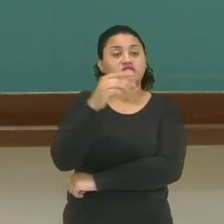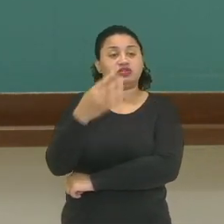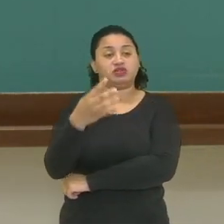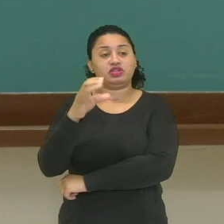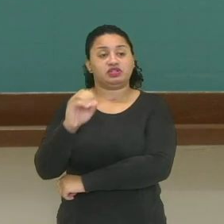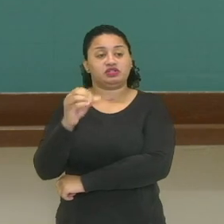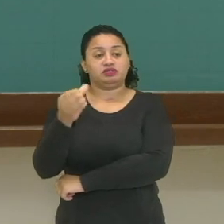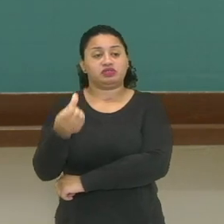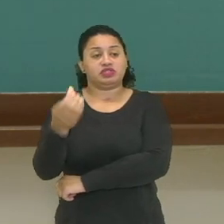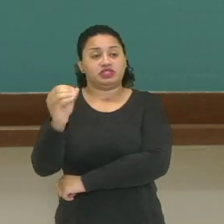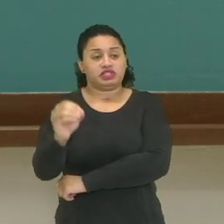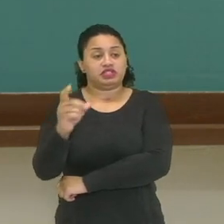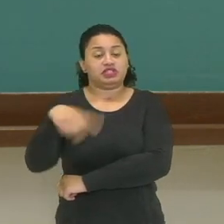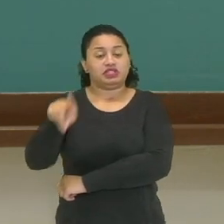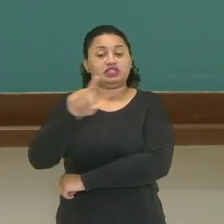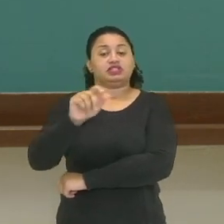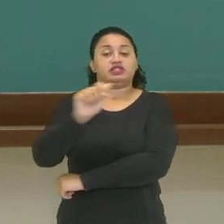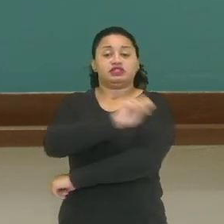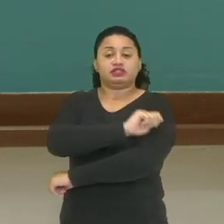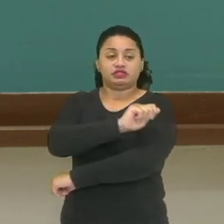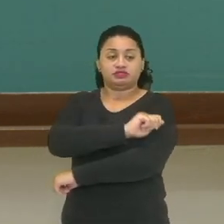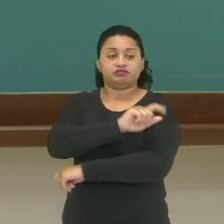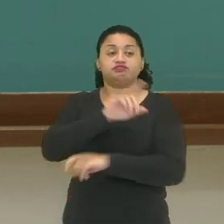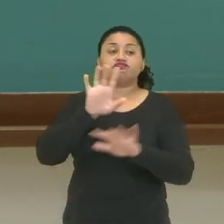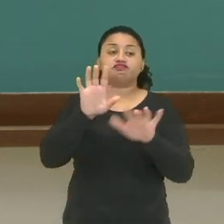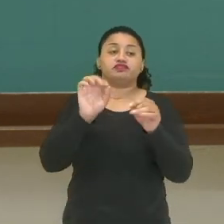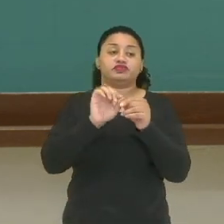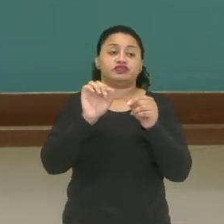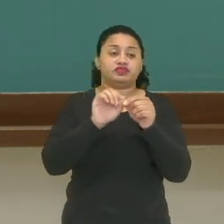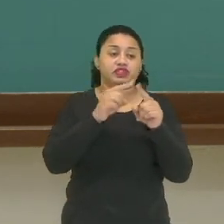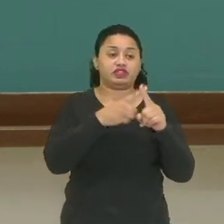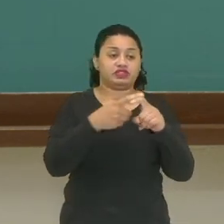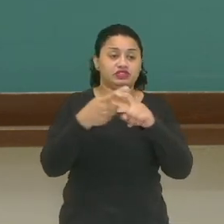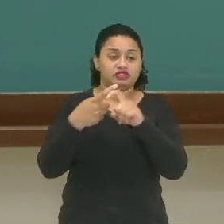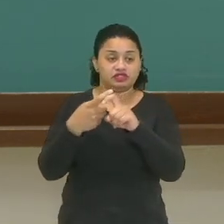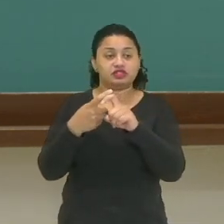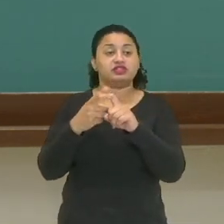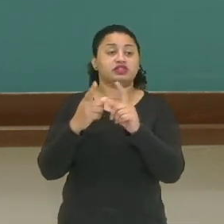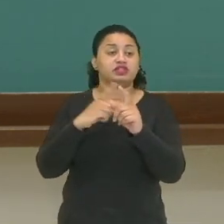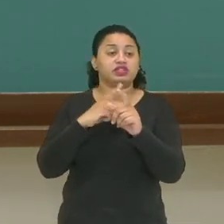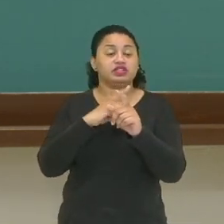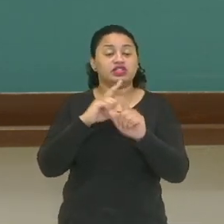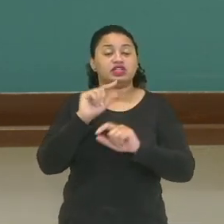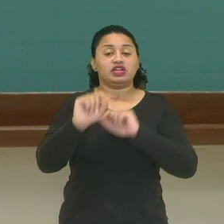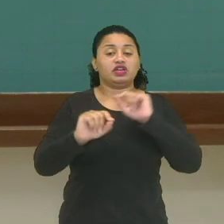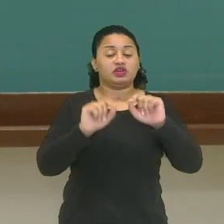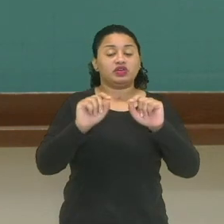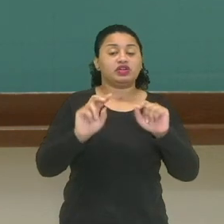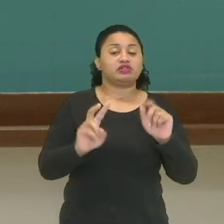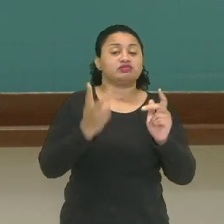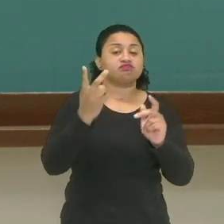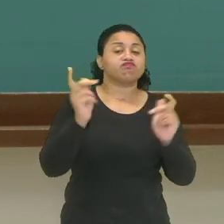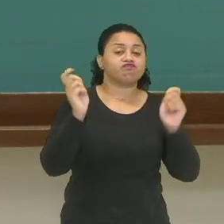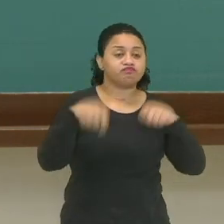4.060 para os alunos. Fazendo então a multiplicação, eu chego num valor de